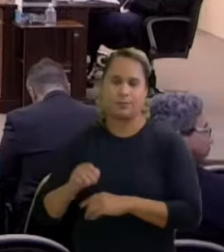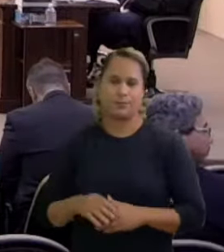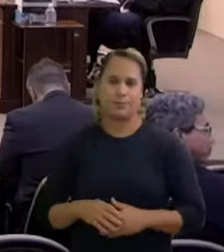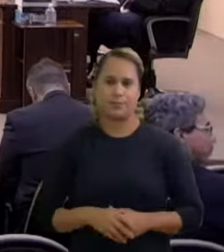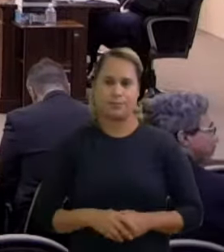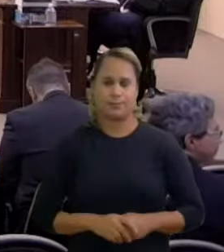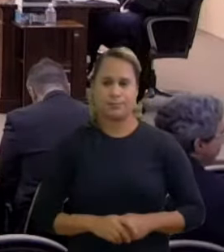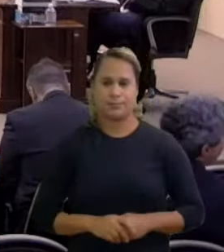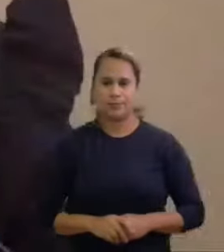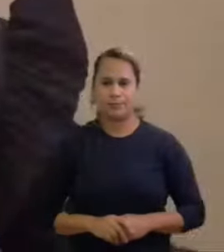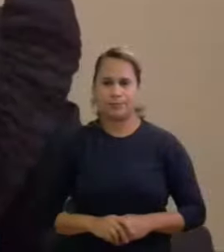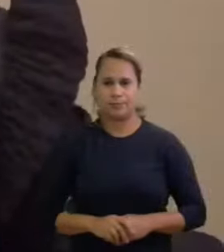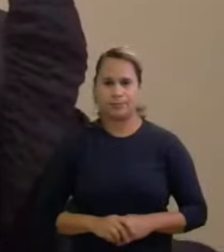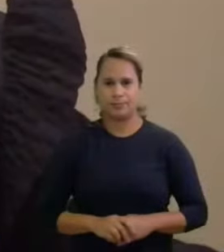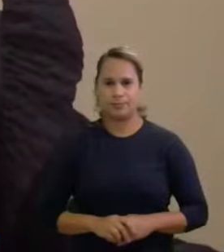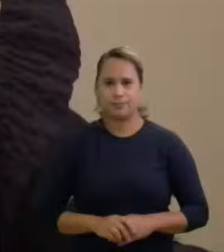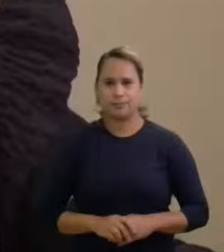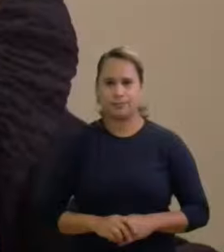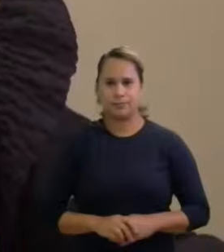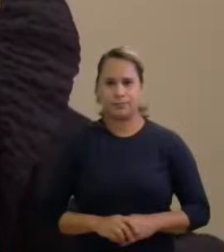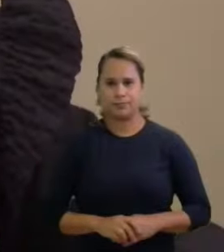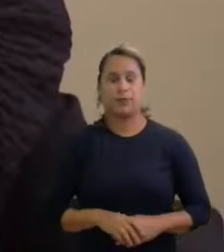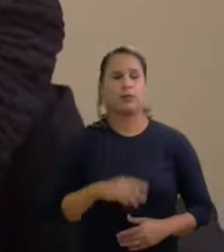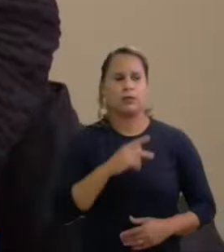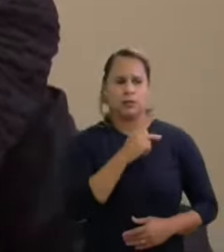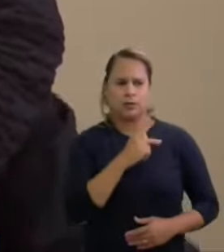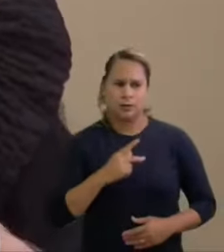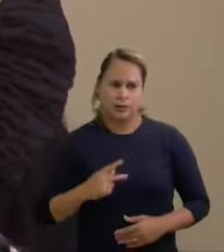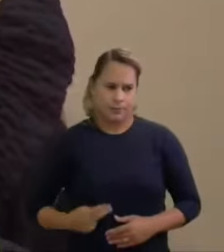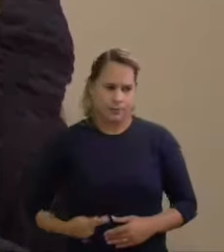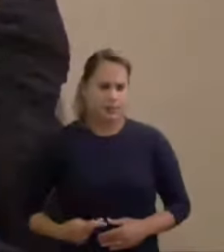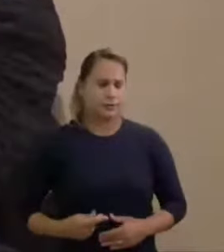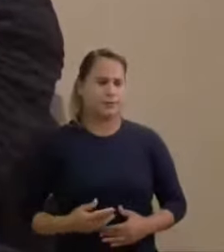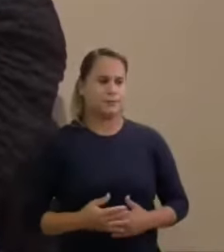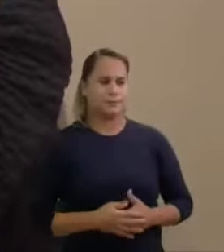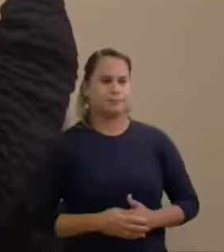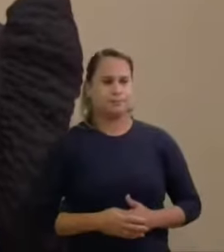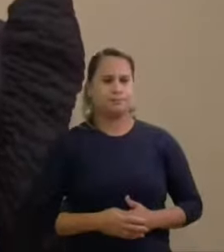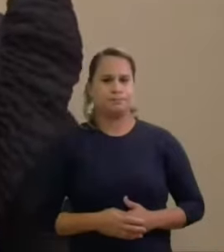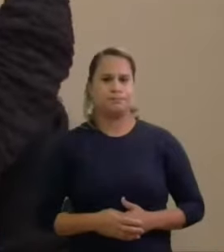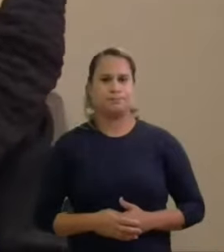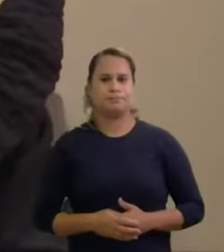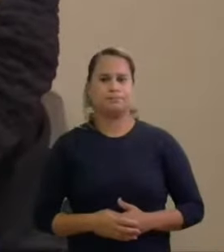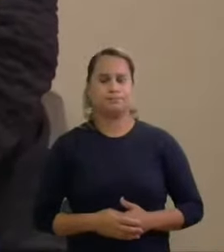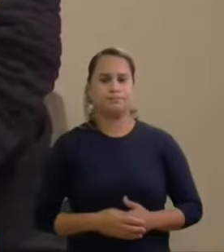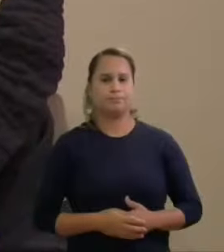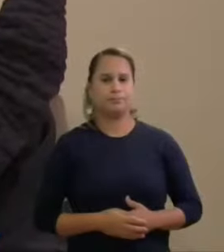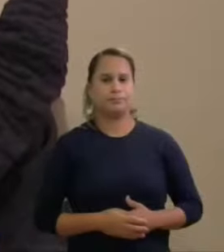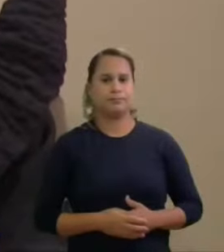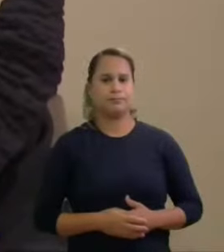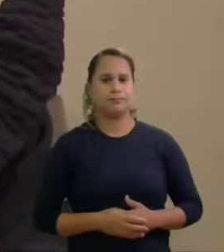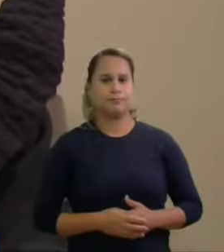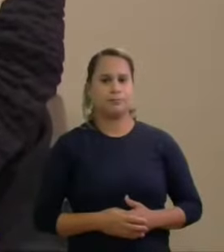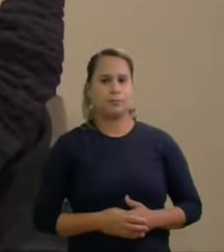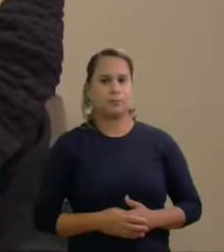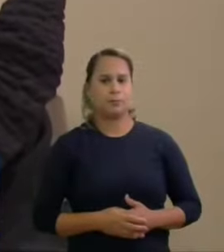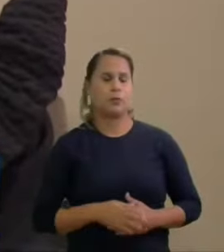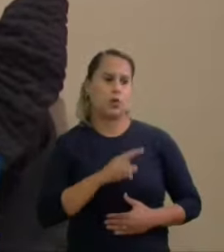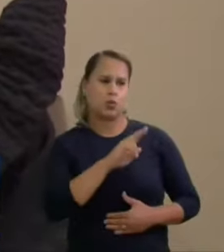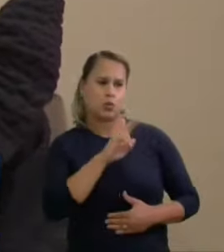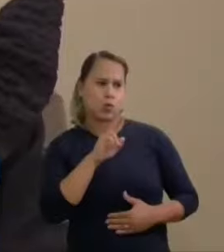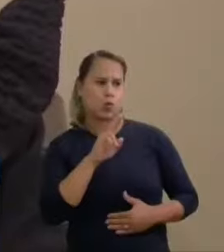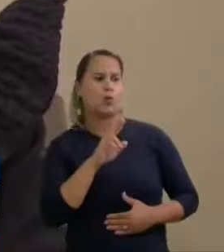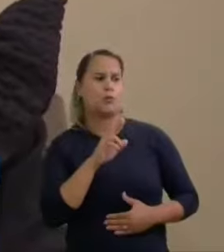Júnior senhor presidente seu nome eu cumprimento todos os membros da